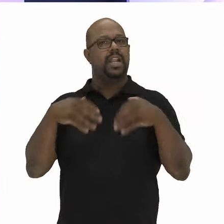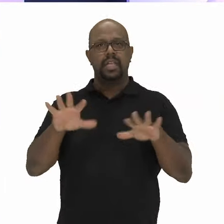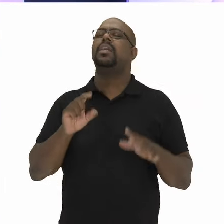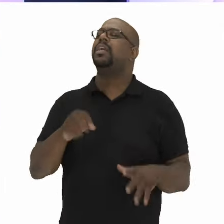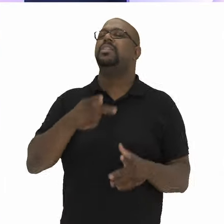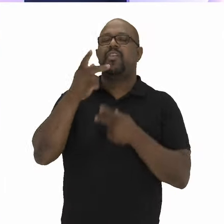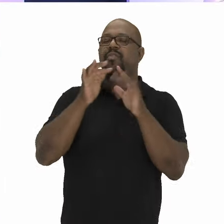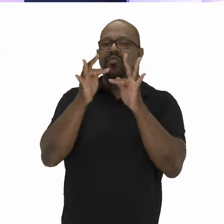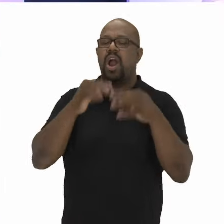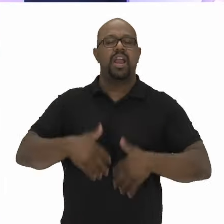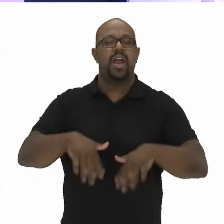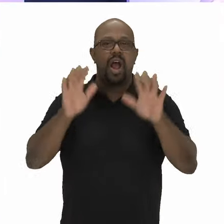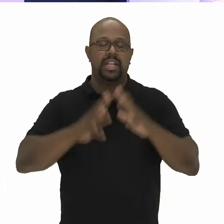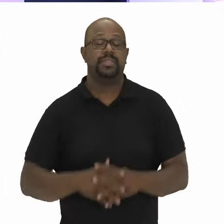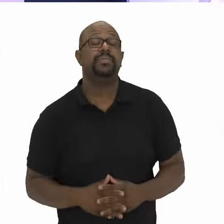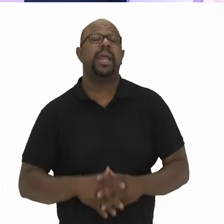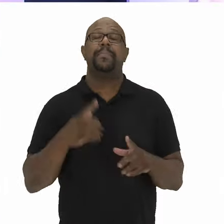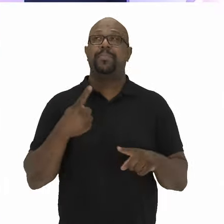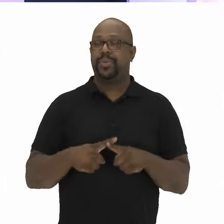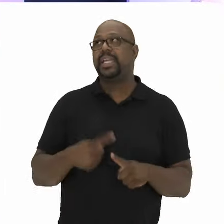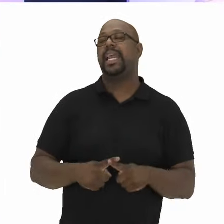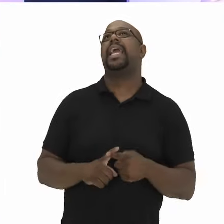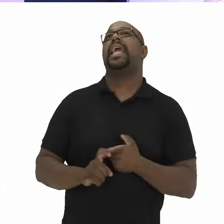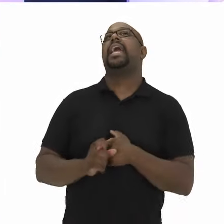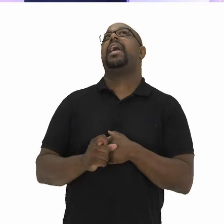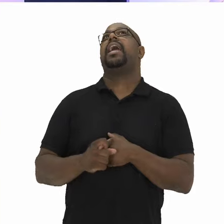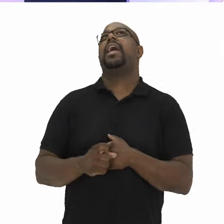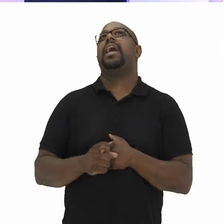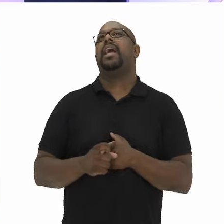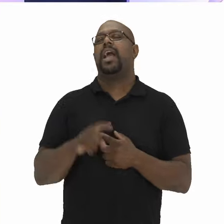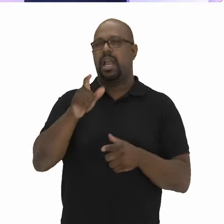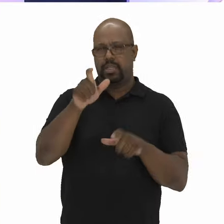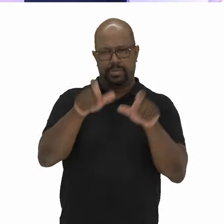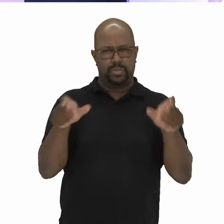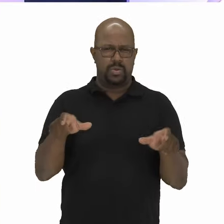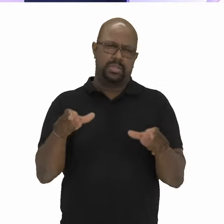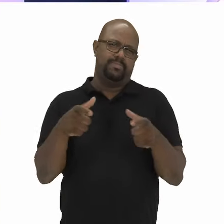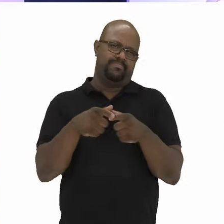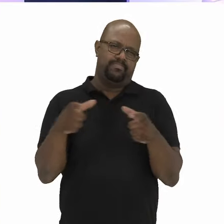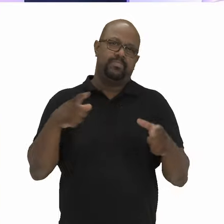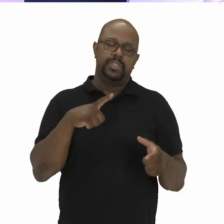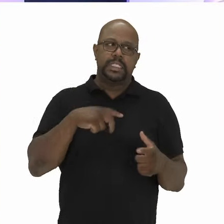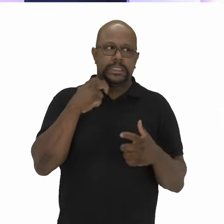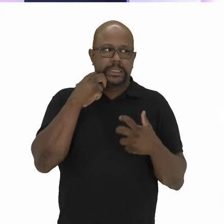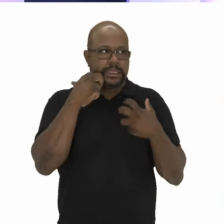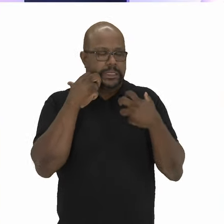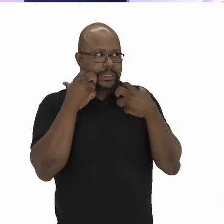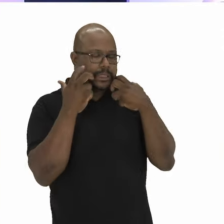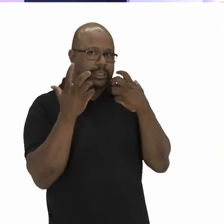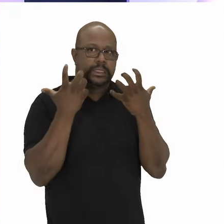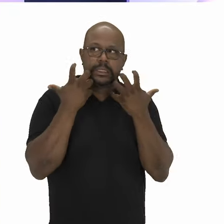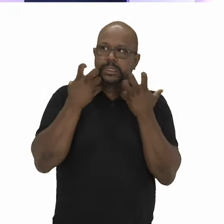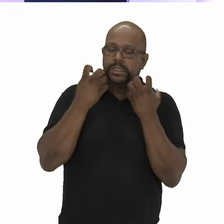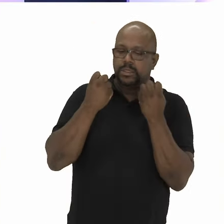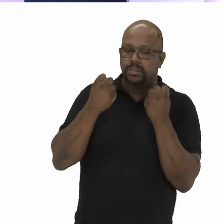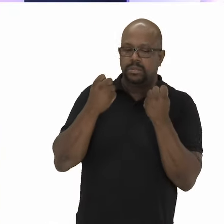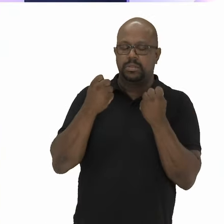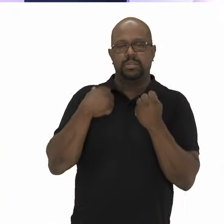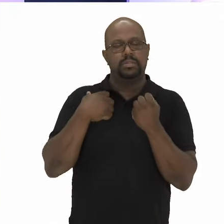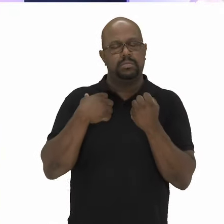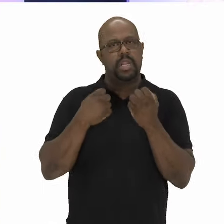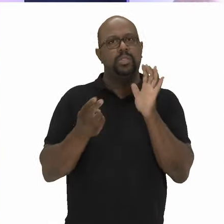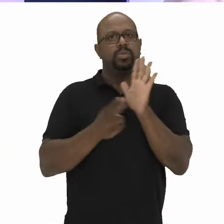não porquea tá porque eh as pessoas geralmente TM essa vergonha né